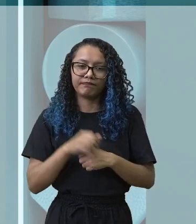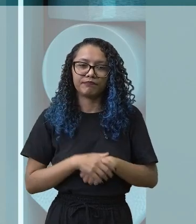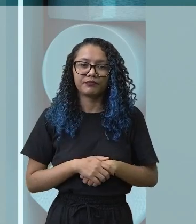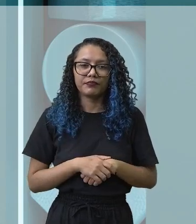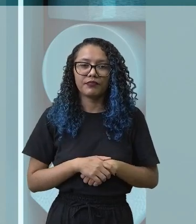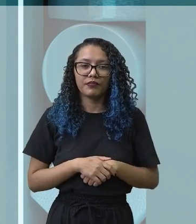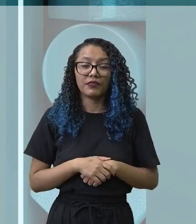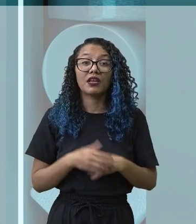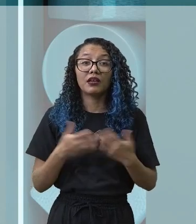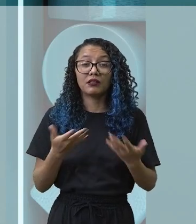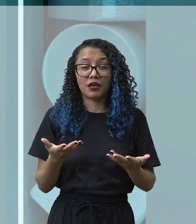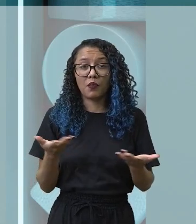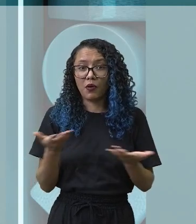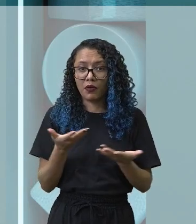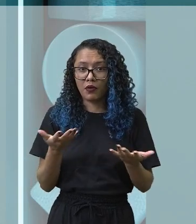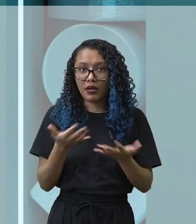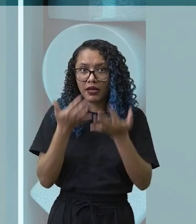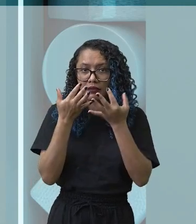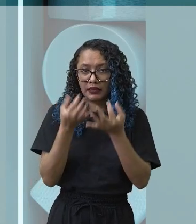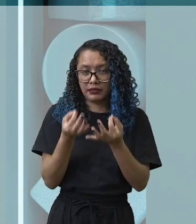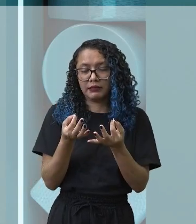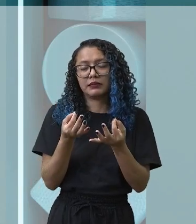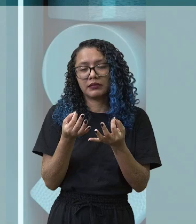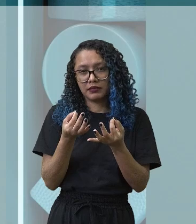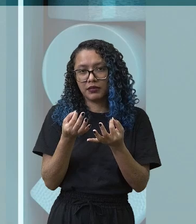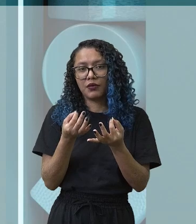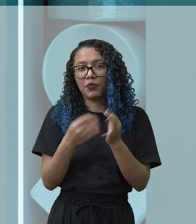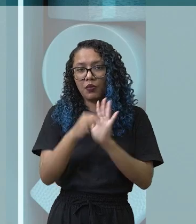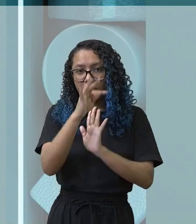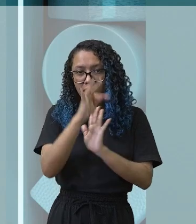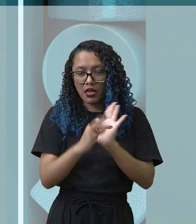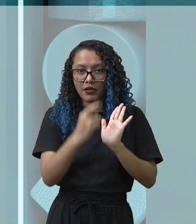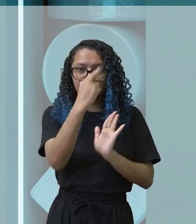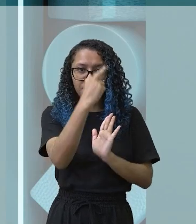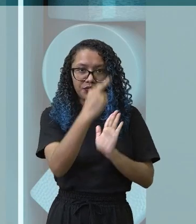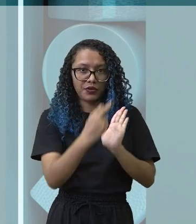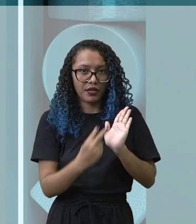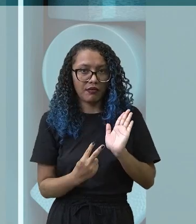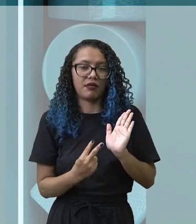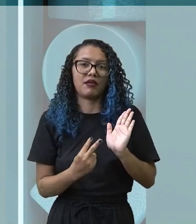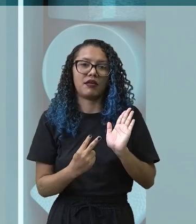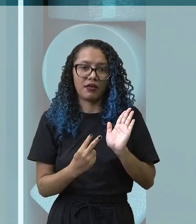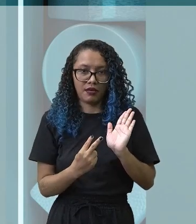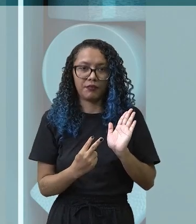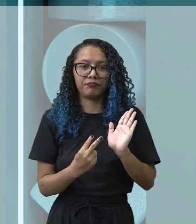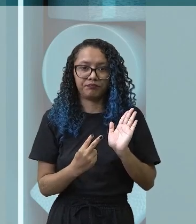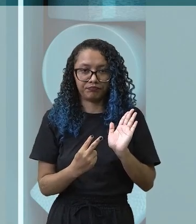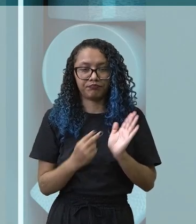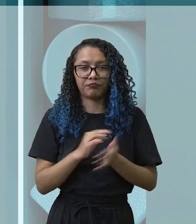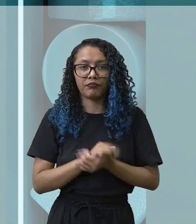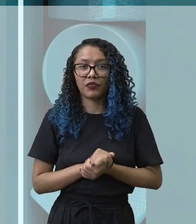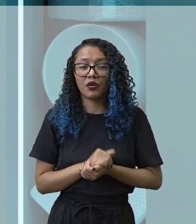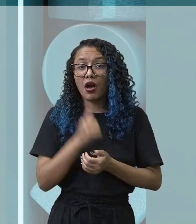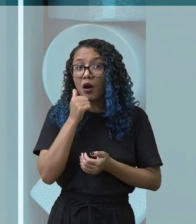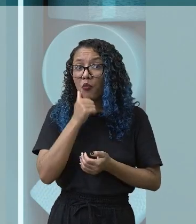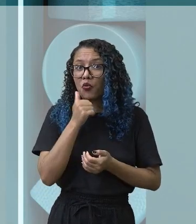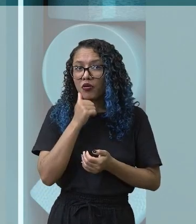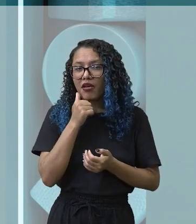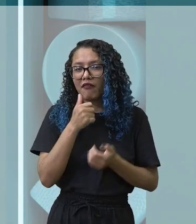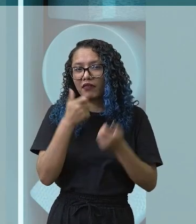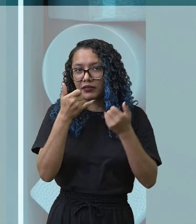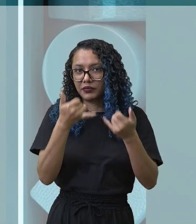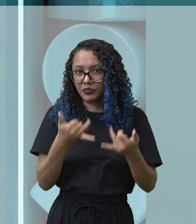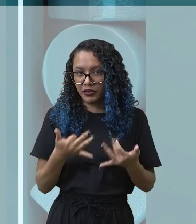então convido vocês para ouvir aqui uma determinada narração na voz de uma nativa da língua